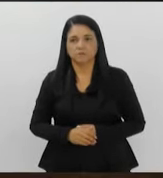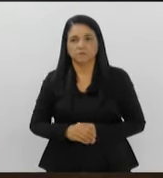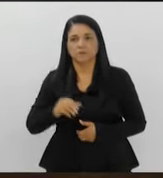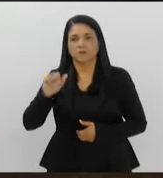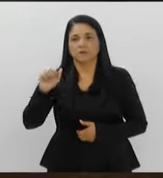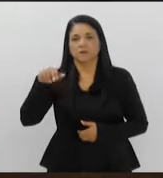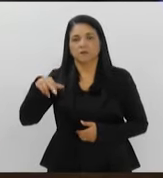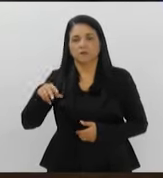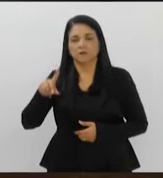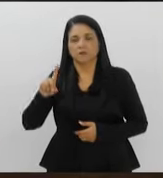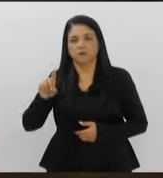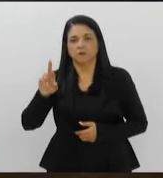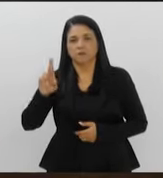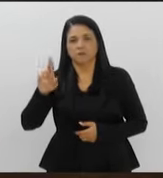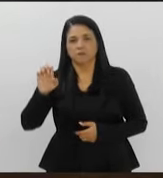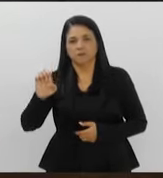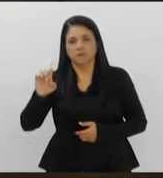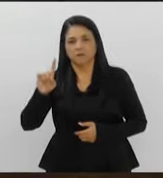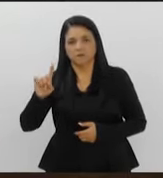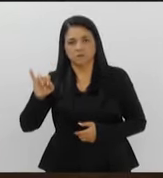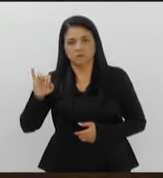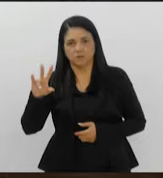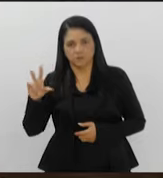Andrezinho Siciliano.